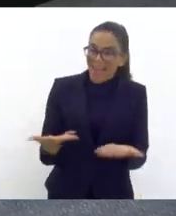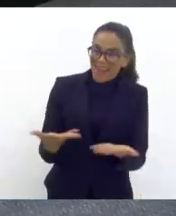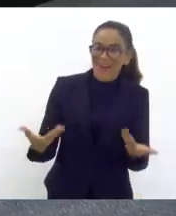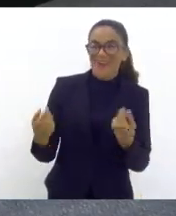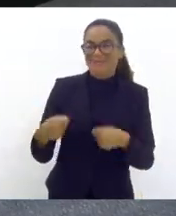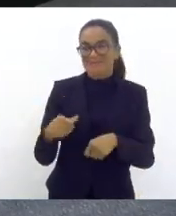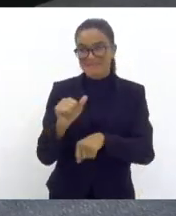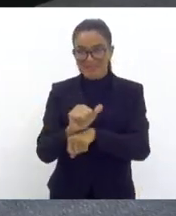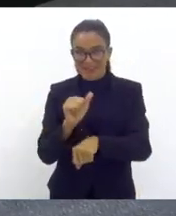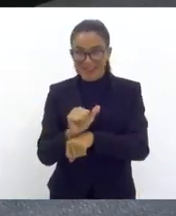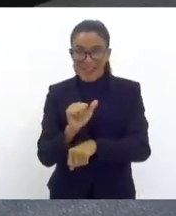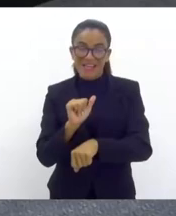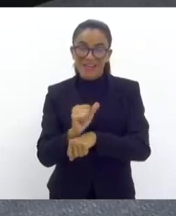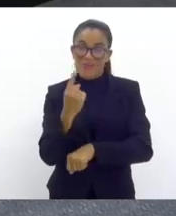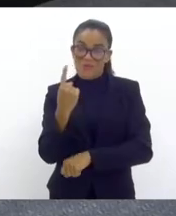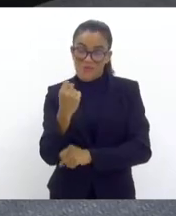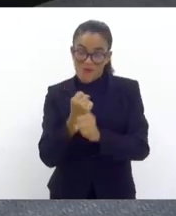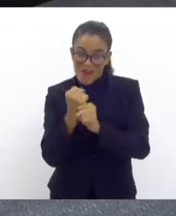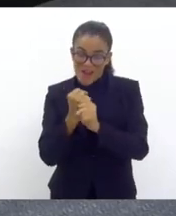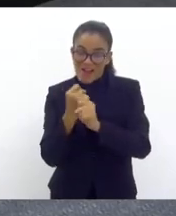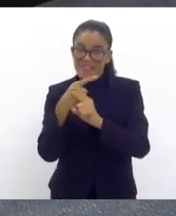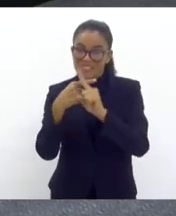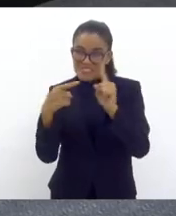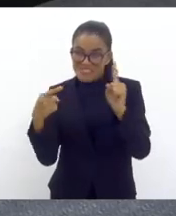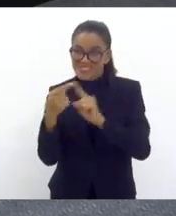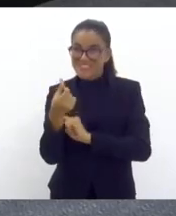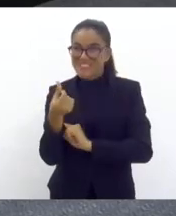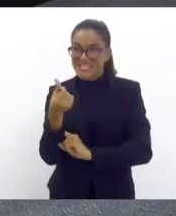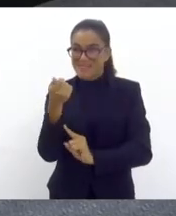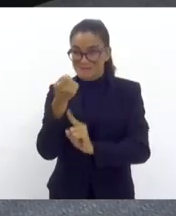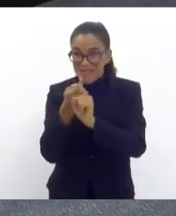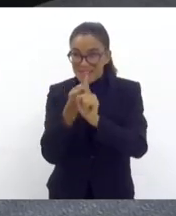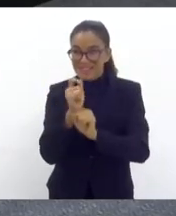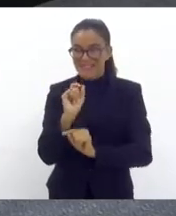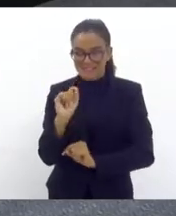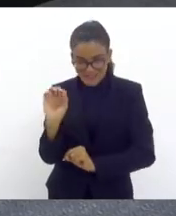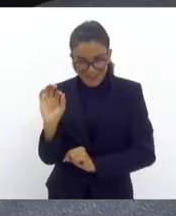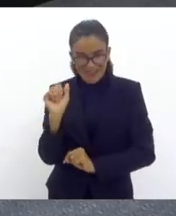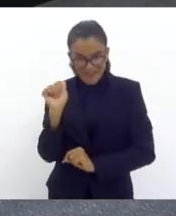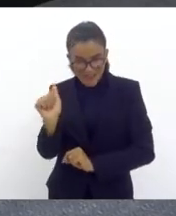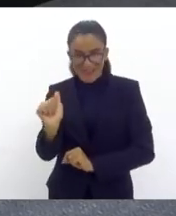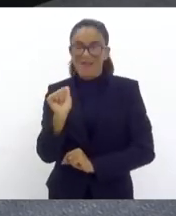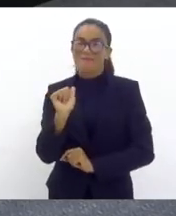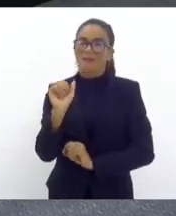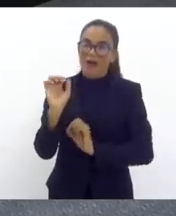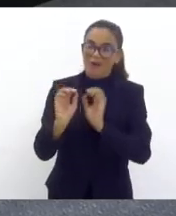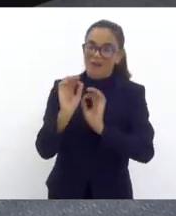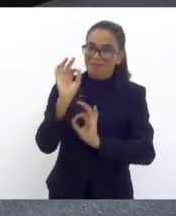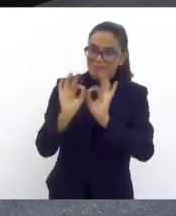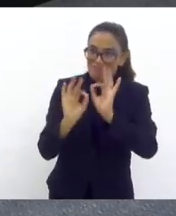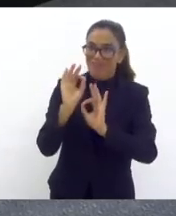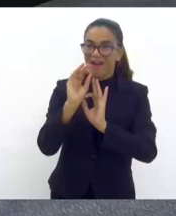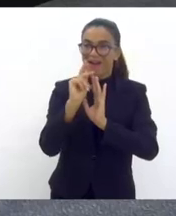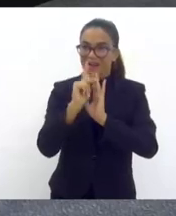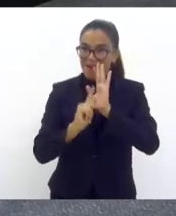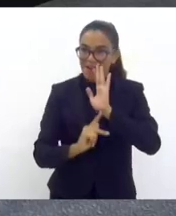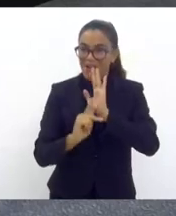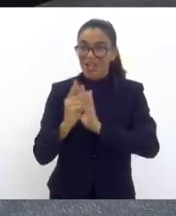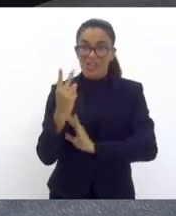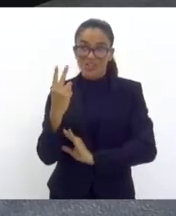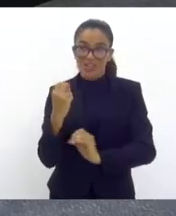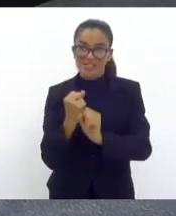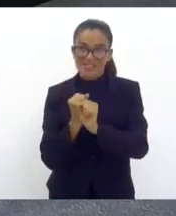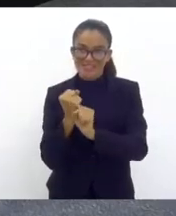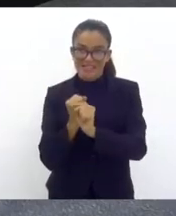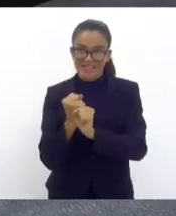passou de 6 meses agora tem que guardar mais seis meses para fazer o plano diretor de água e esgoto Então vai ganhar quantos anos dois anos